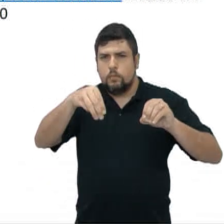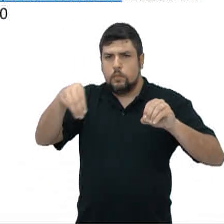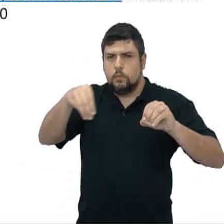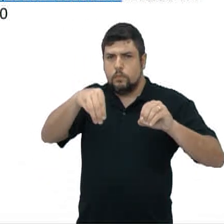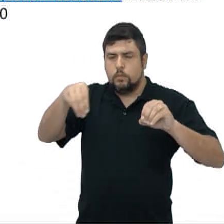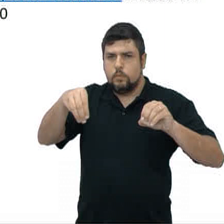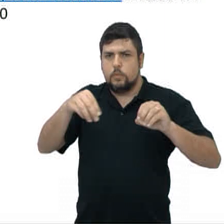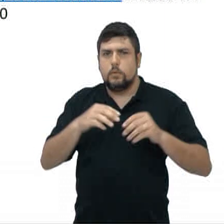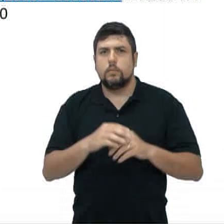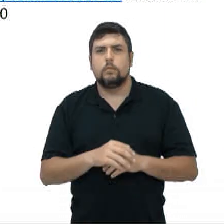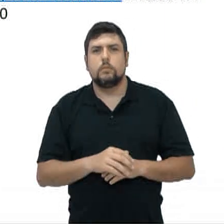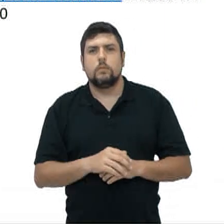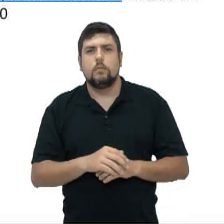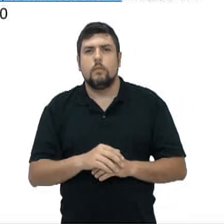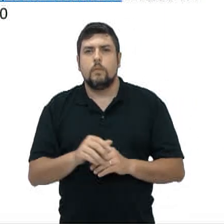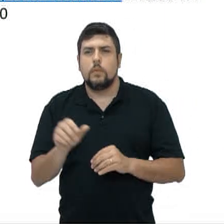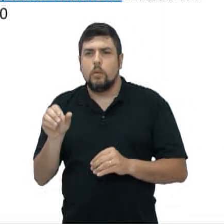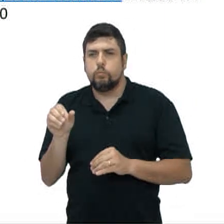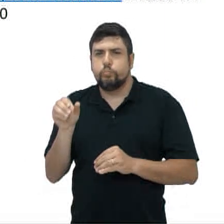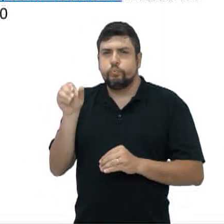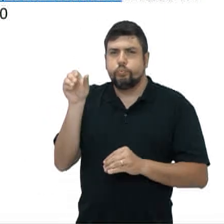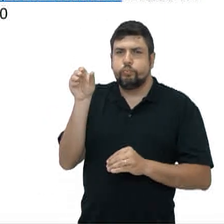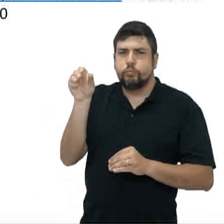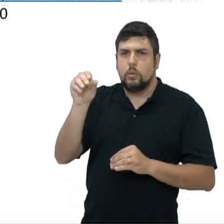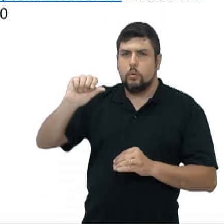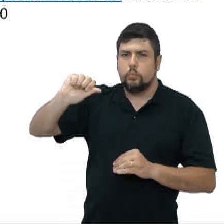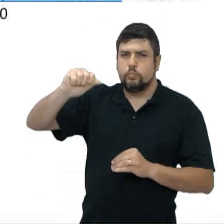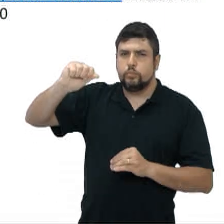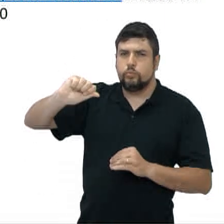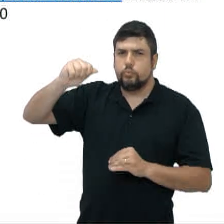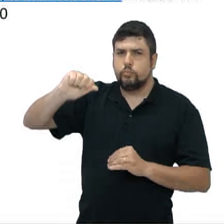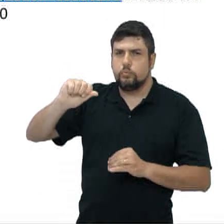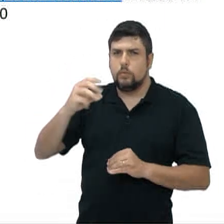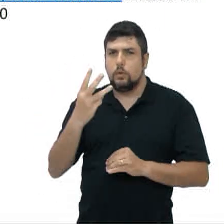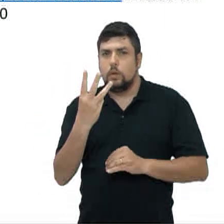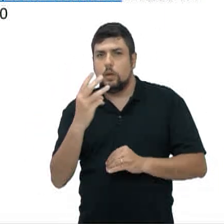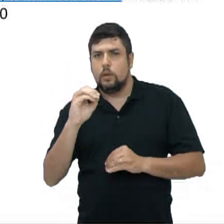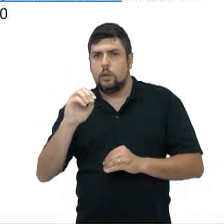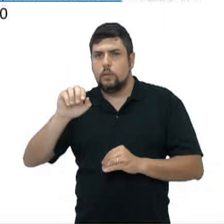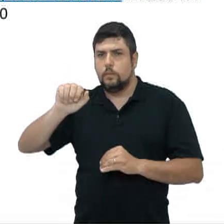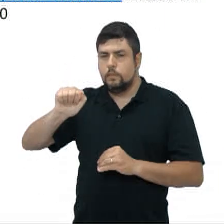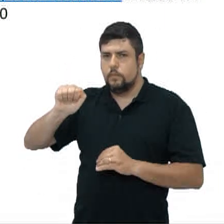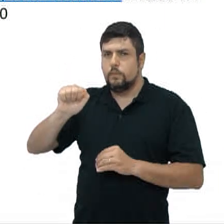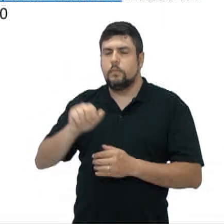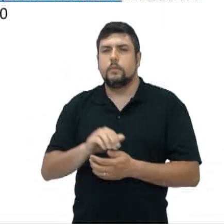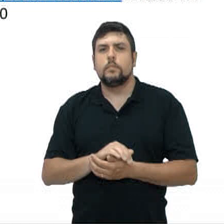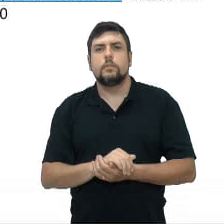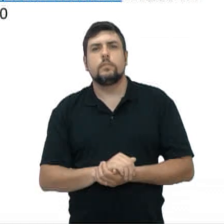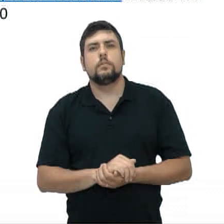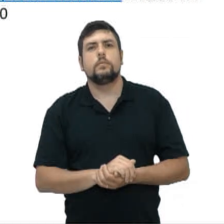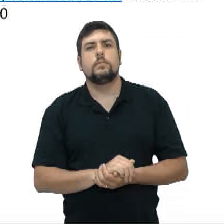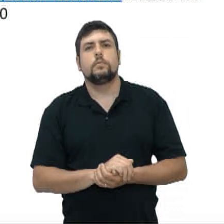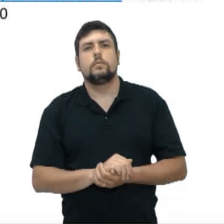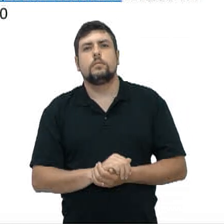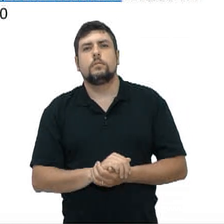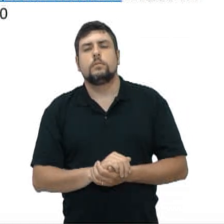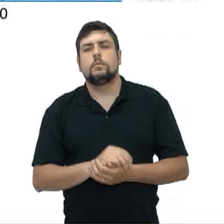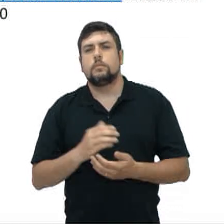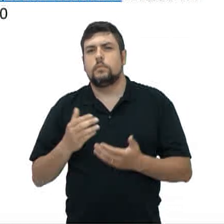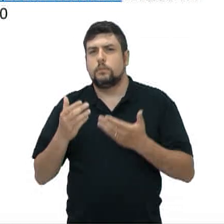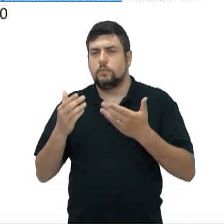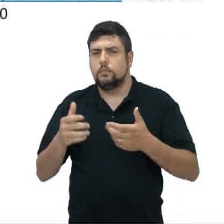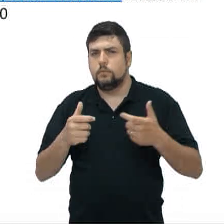disjuntor 30 ampere, né? 30 ampere. Bom, aqui, pessoal, deixa eu comentar aqui